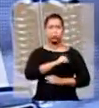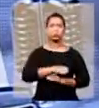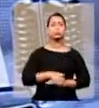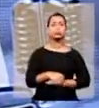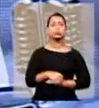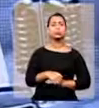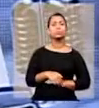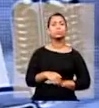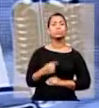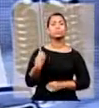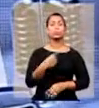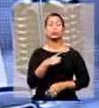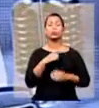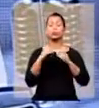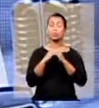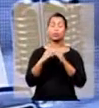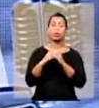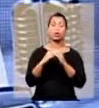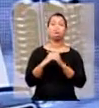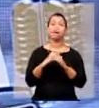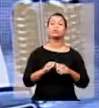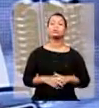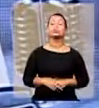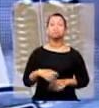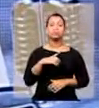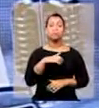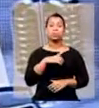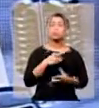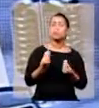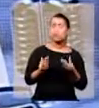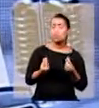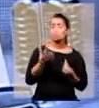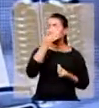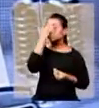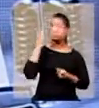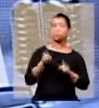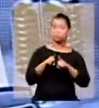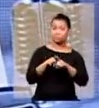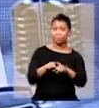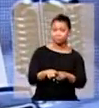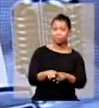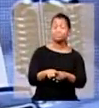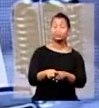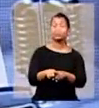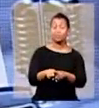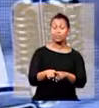muitos parceiros, as empresas,